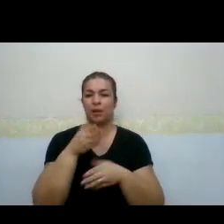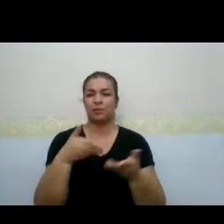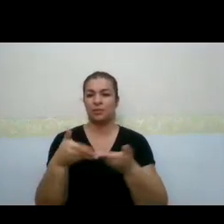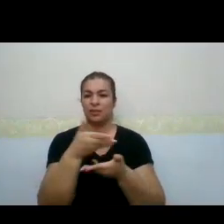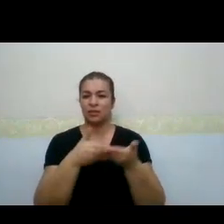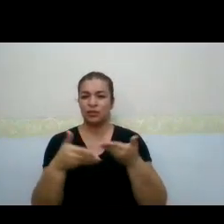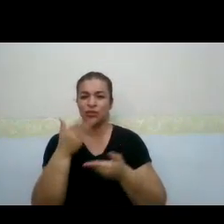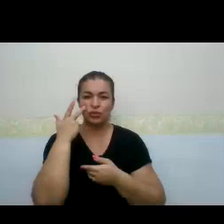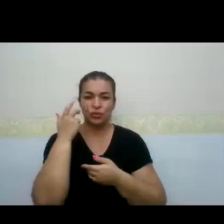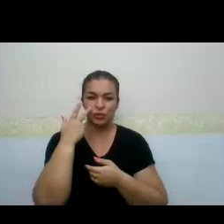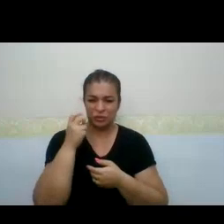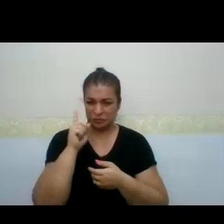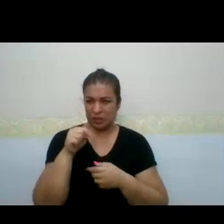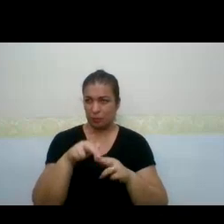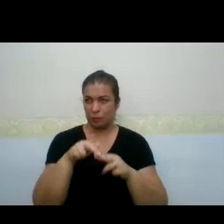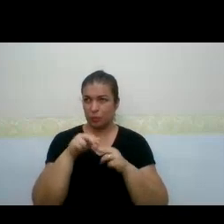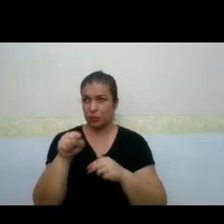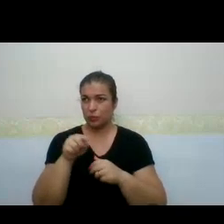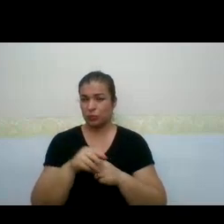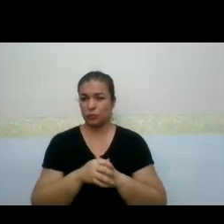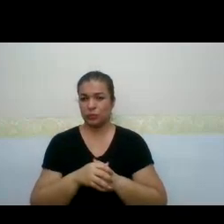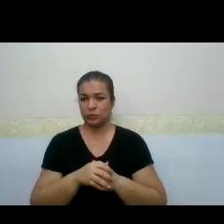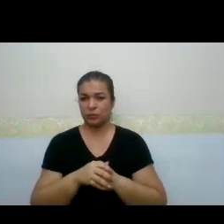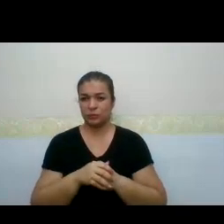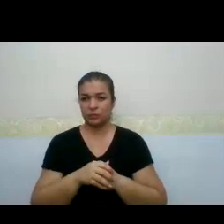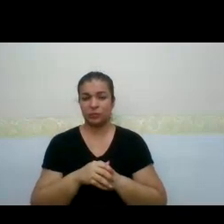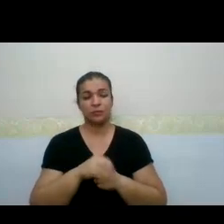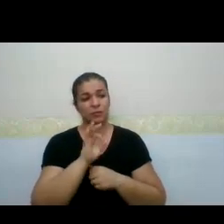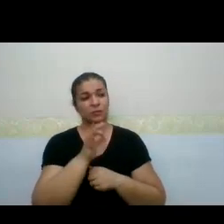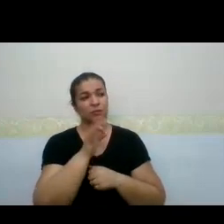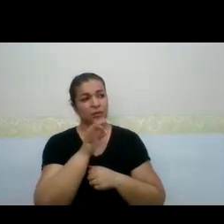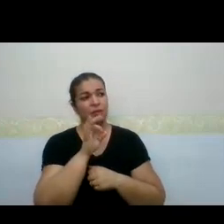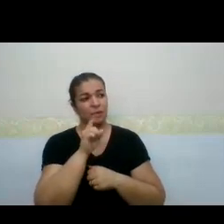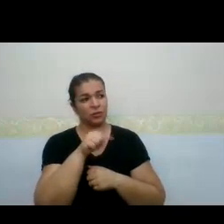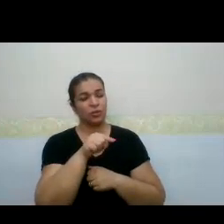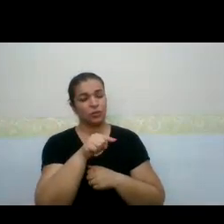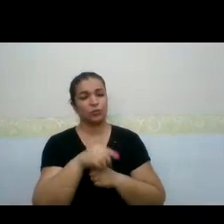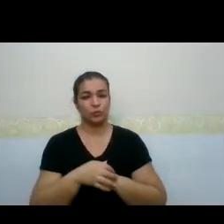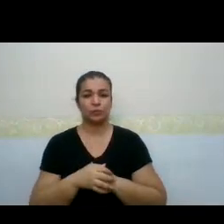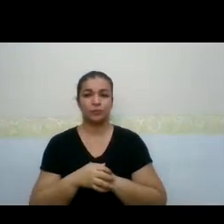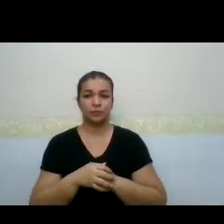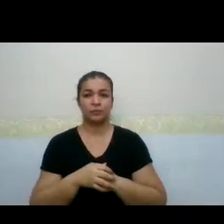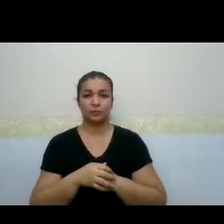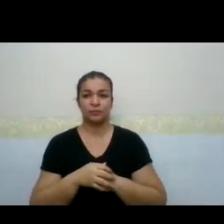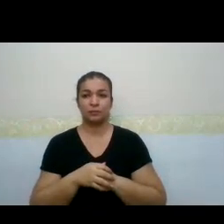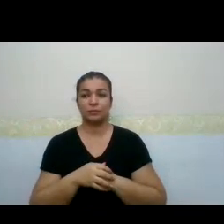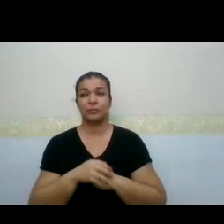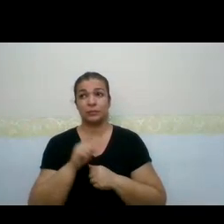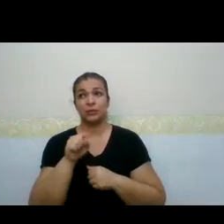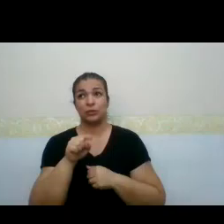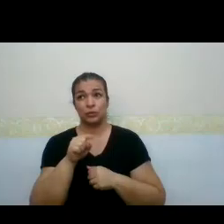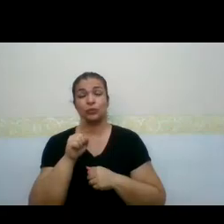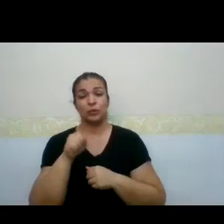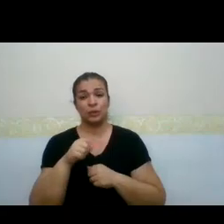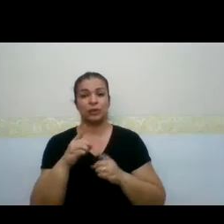né? Será que é isso? É isso mesmo. Aham. E Perfeito, isso é didática.